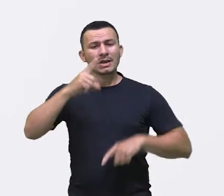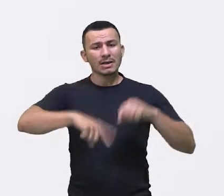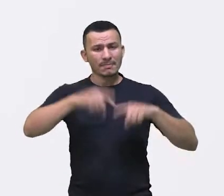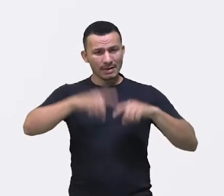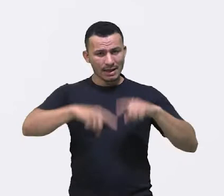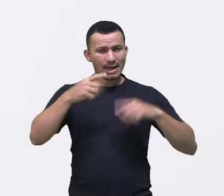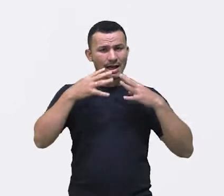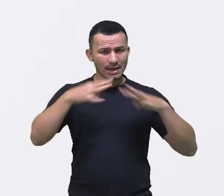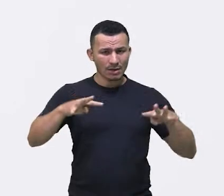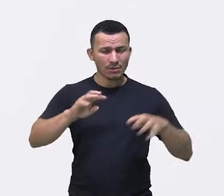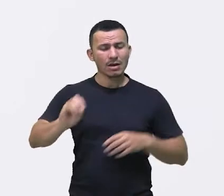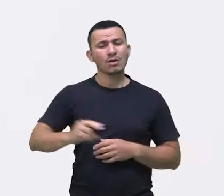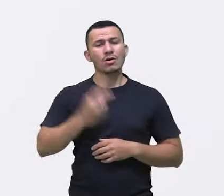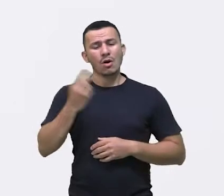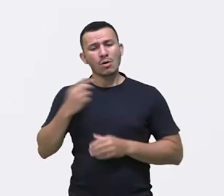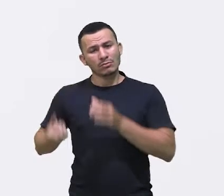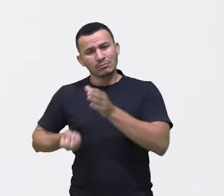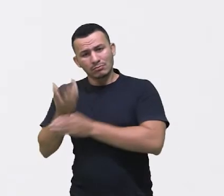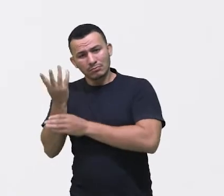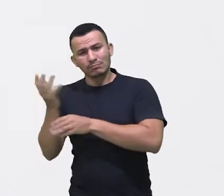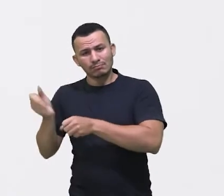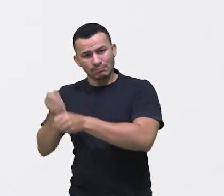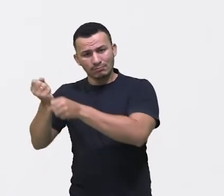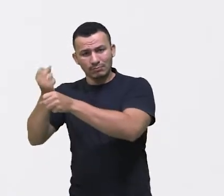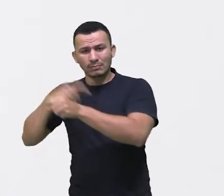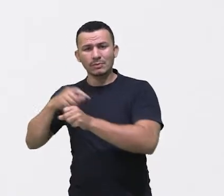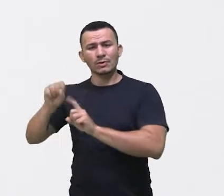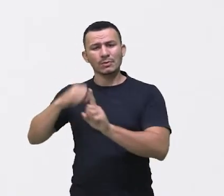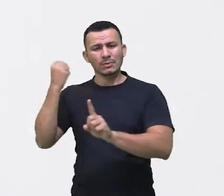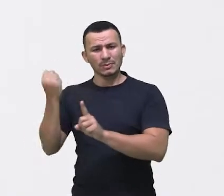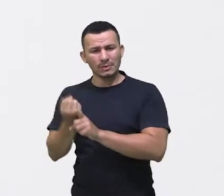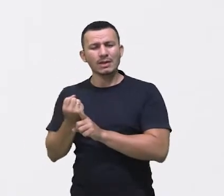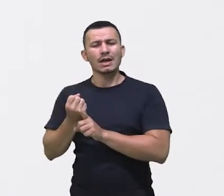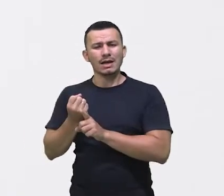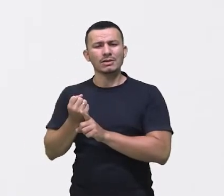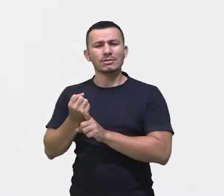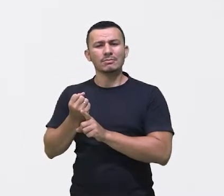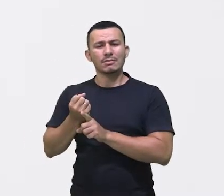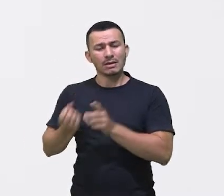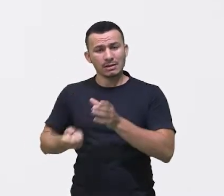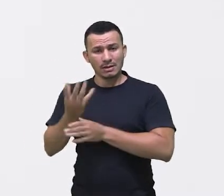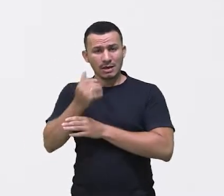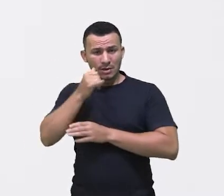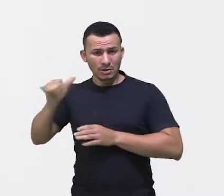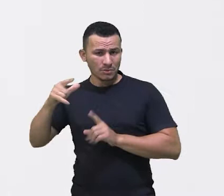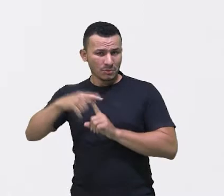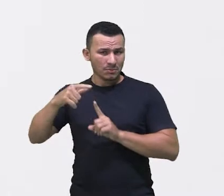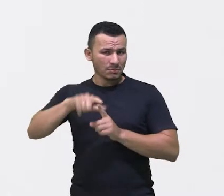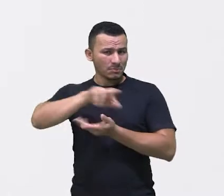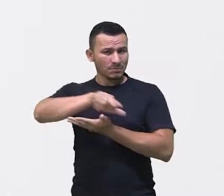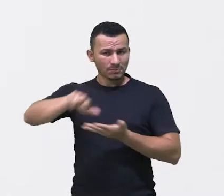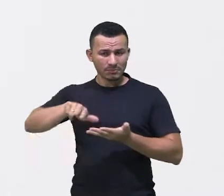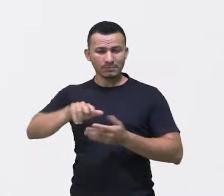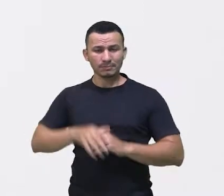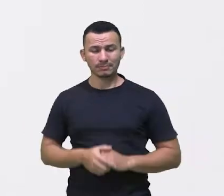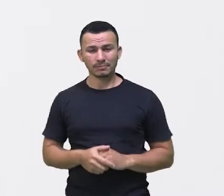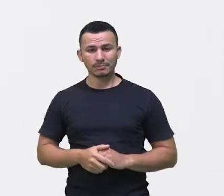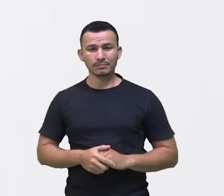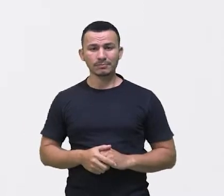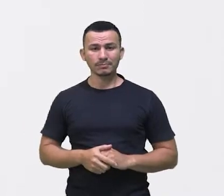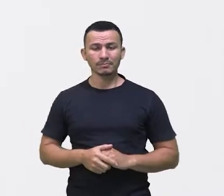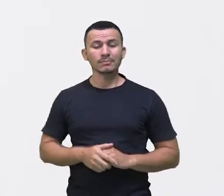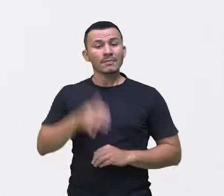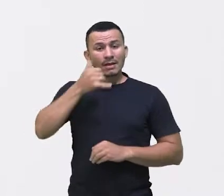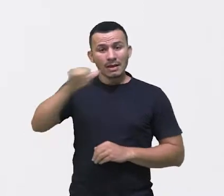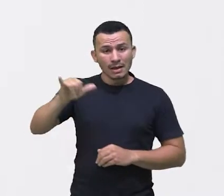ou artificiais utilizados pela sociedade para a produção de algum tipo de energia. Esta, por sua vez, é